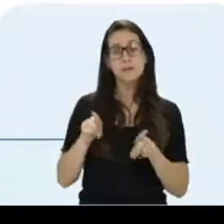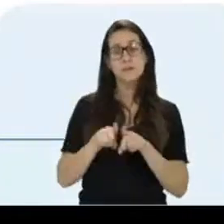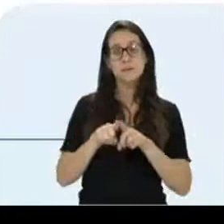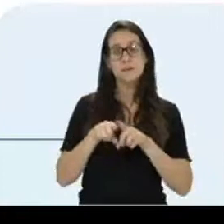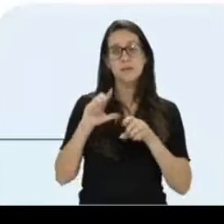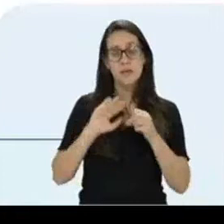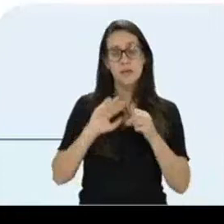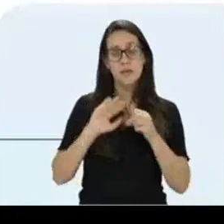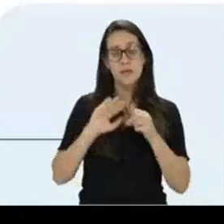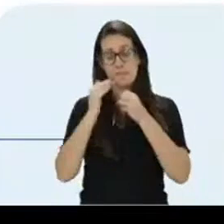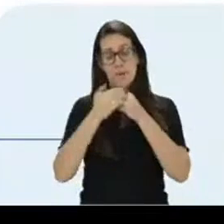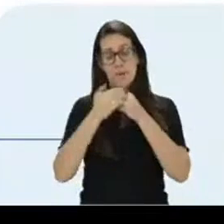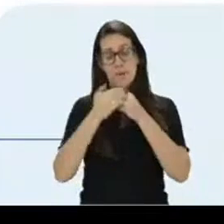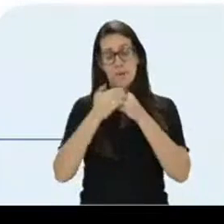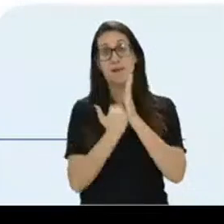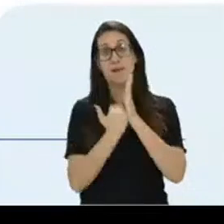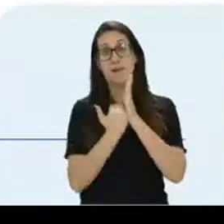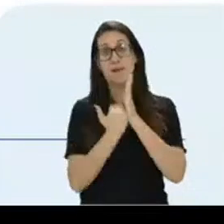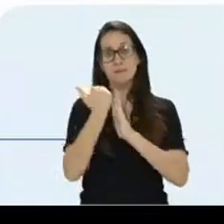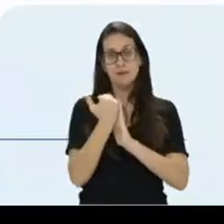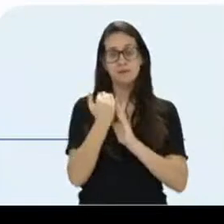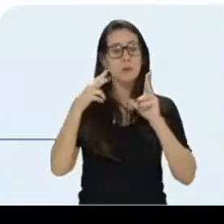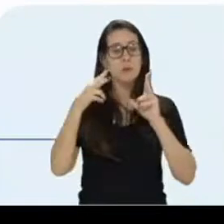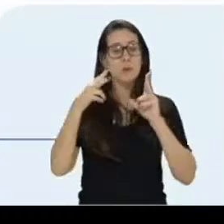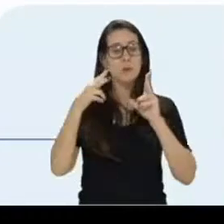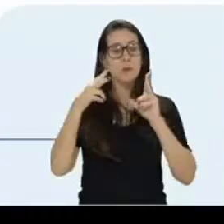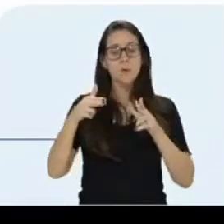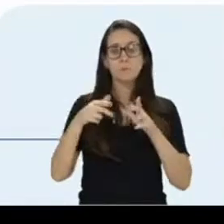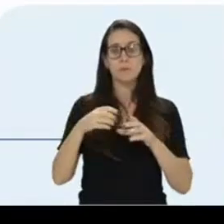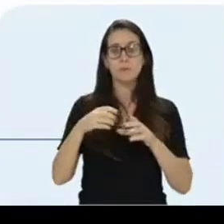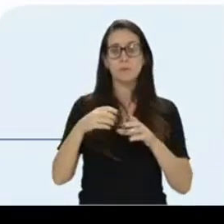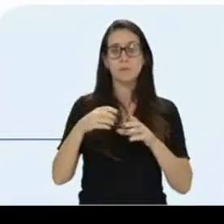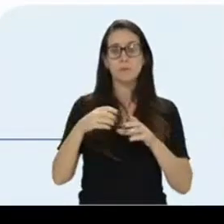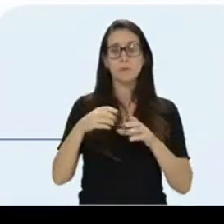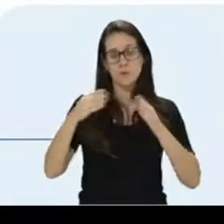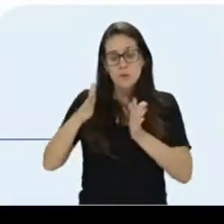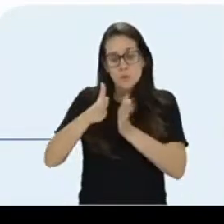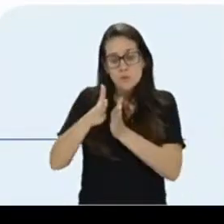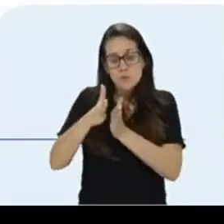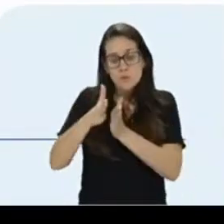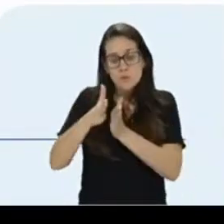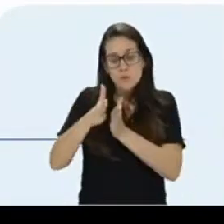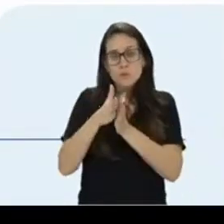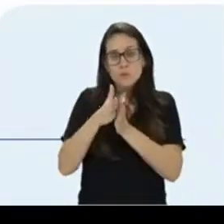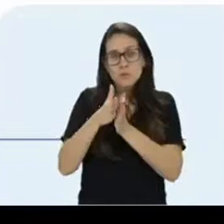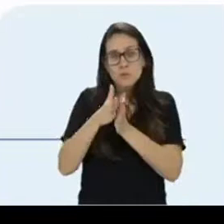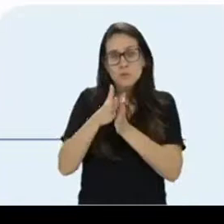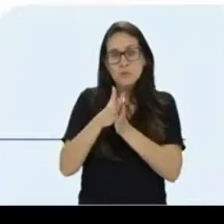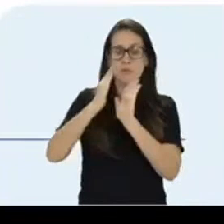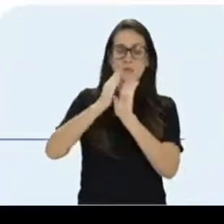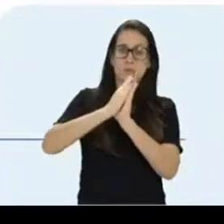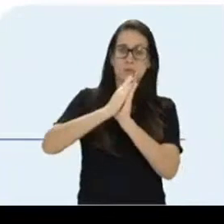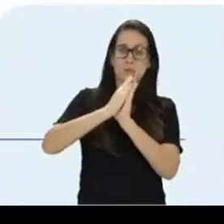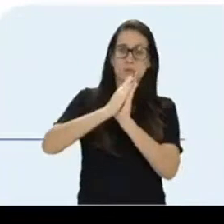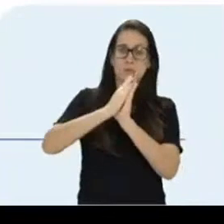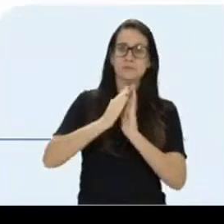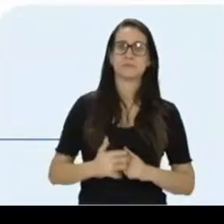membrana extra que fica formando um sanduichinho como se fosse um sanduichinho nessas células